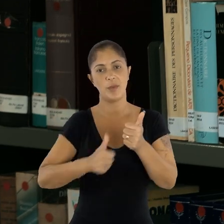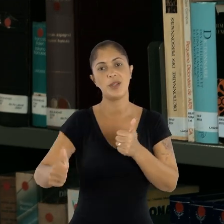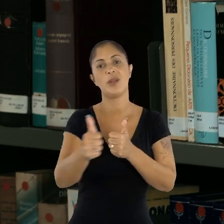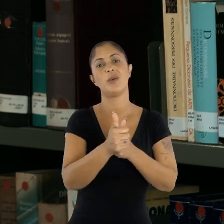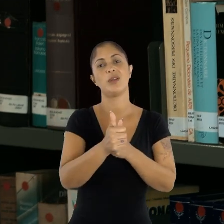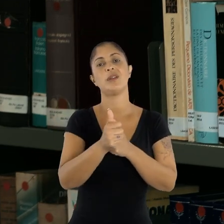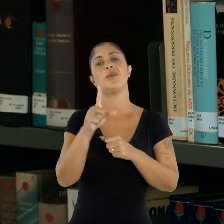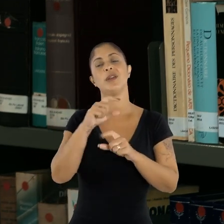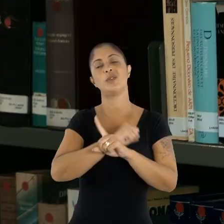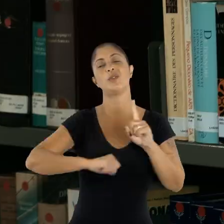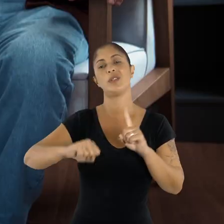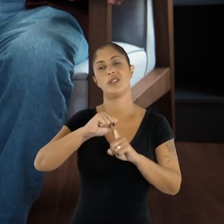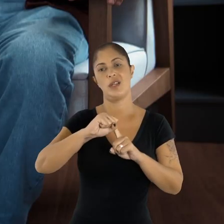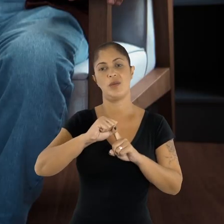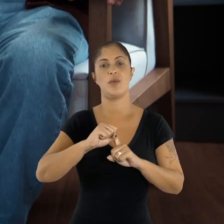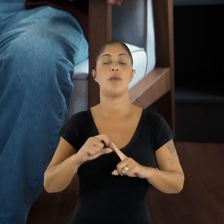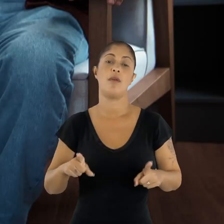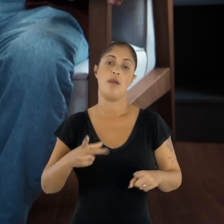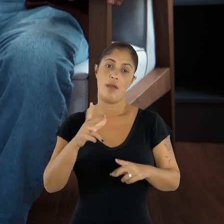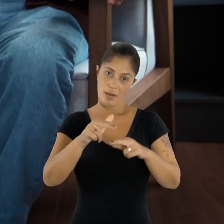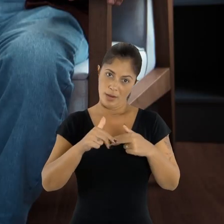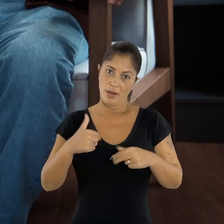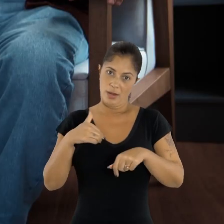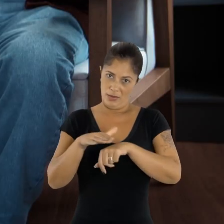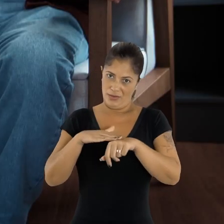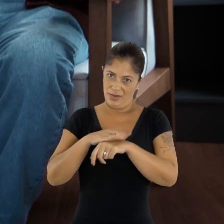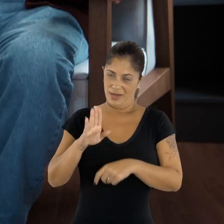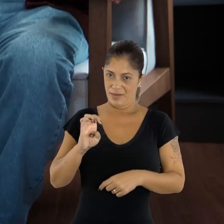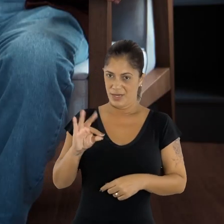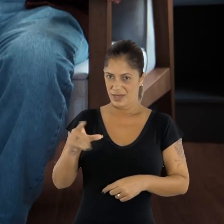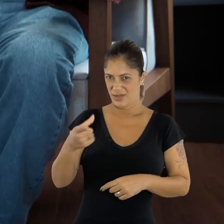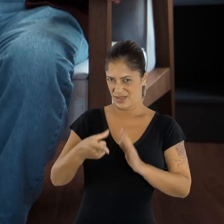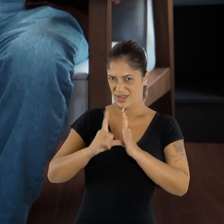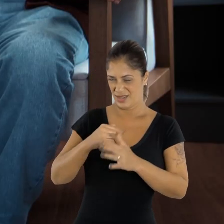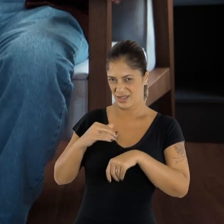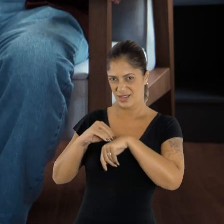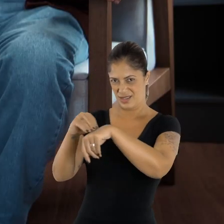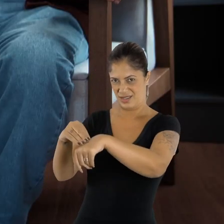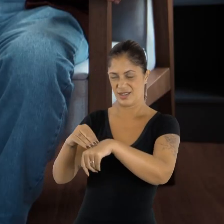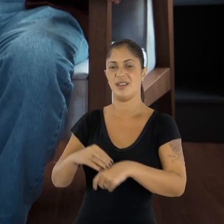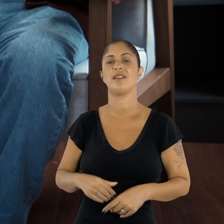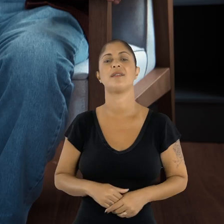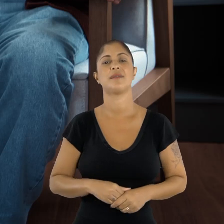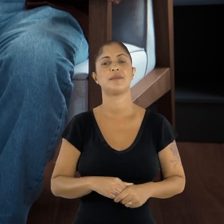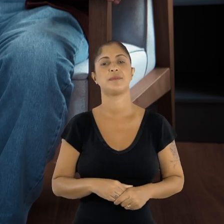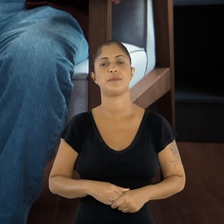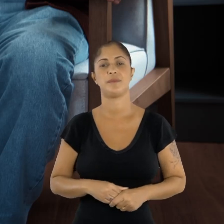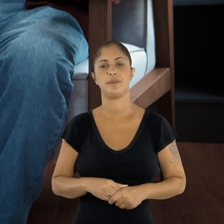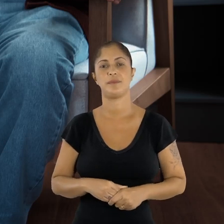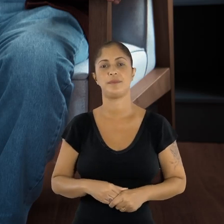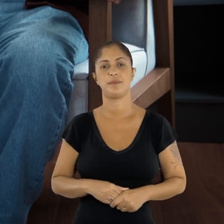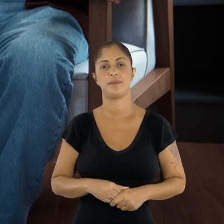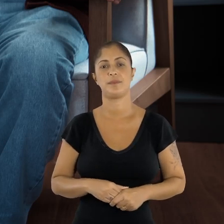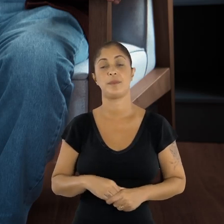de protagonismo social. A primeira vez que eu tive um contato maior com o Beto, que a gente sentou para conversar, não sei se você lembra. Boulos.